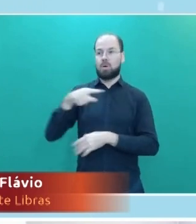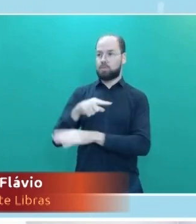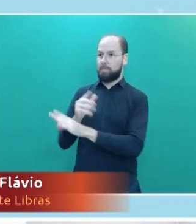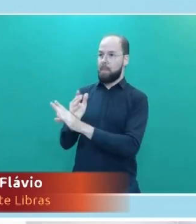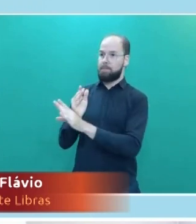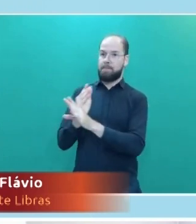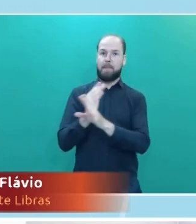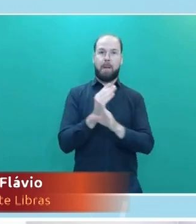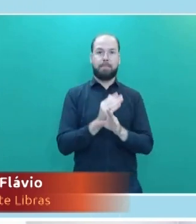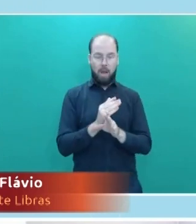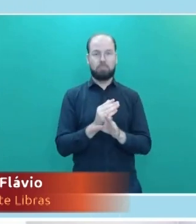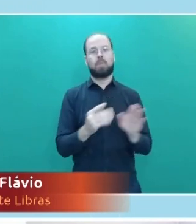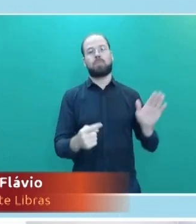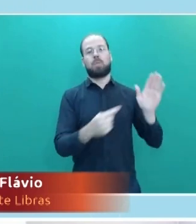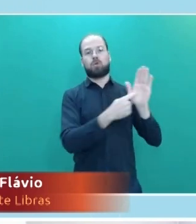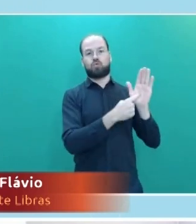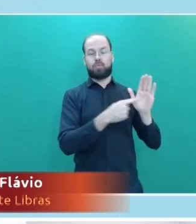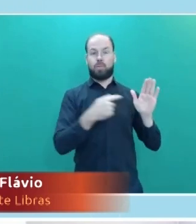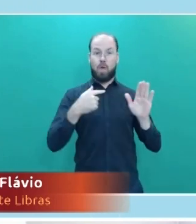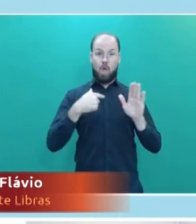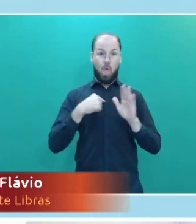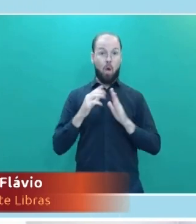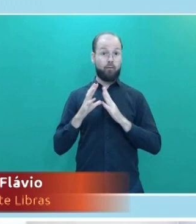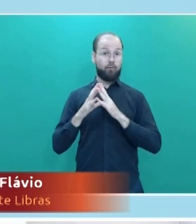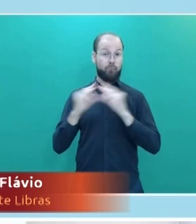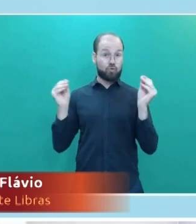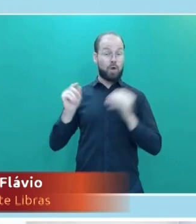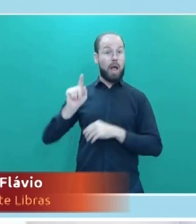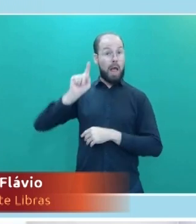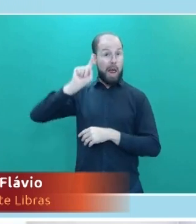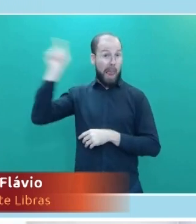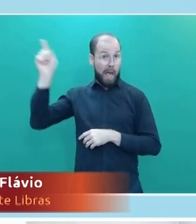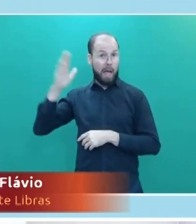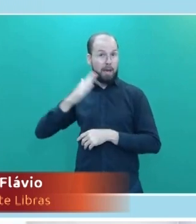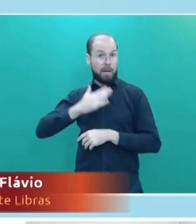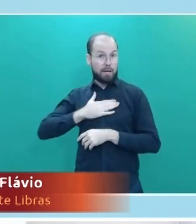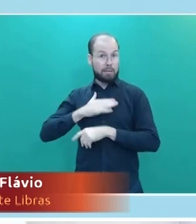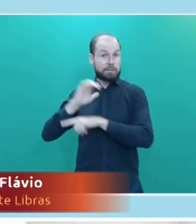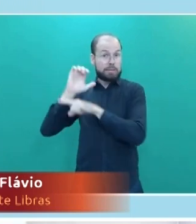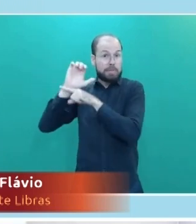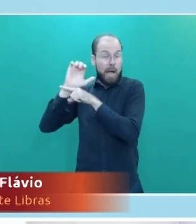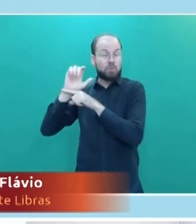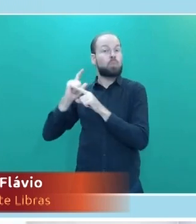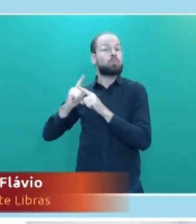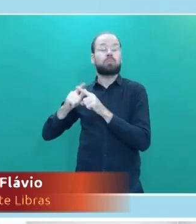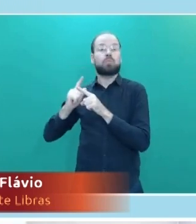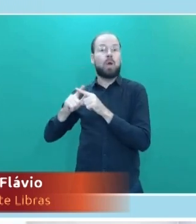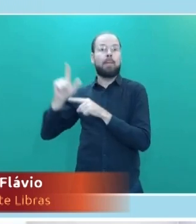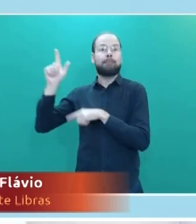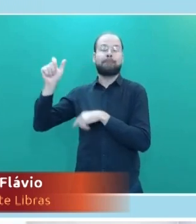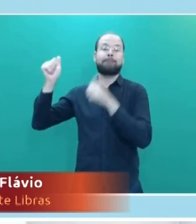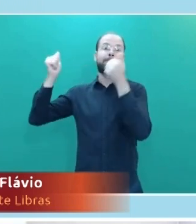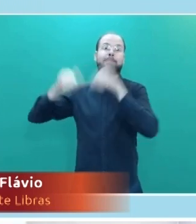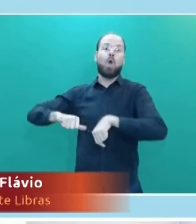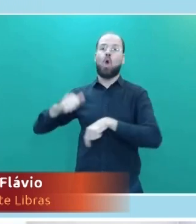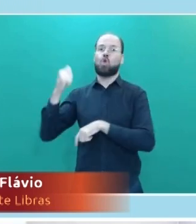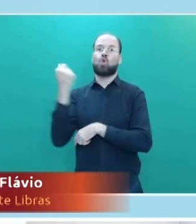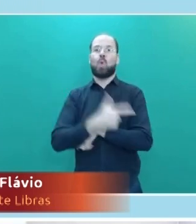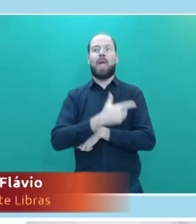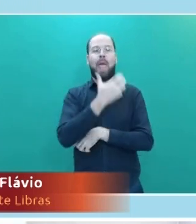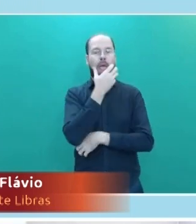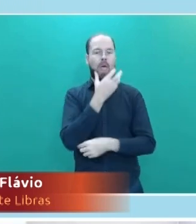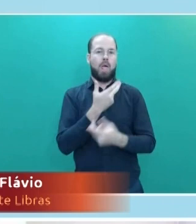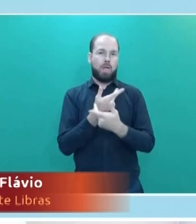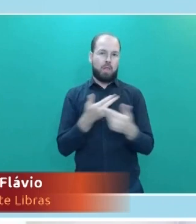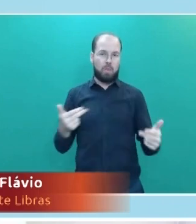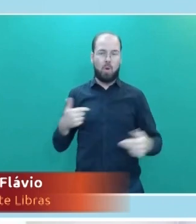lá me tratava pior que animal. Eu aguentei, mas até a partir desse momento eu